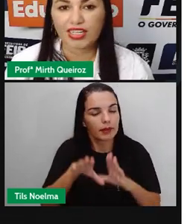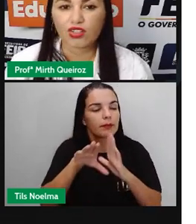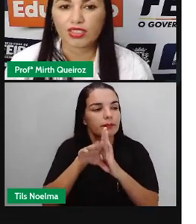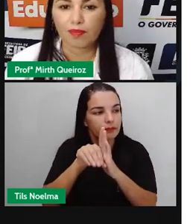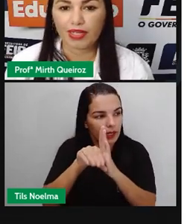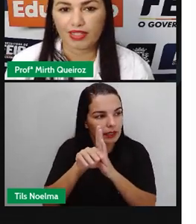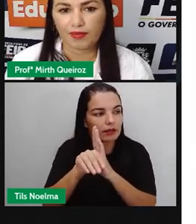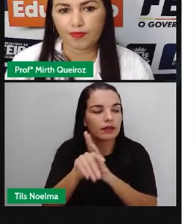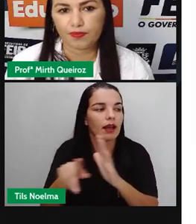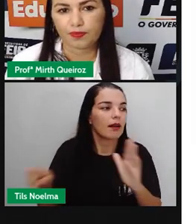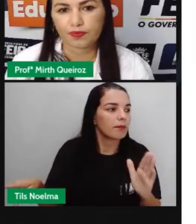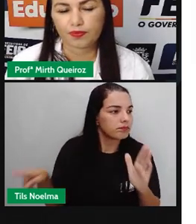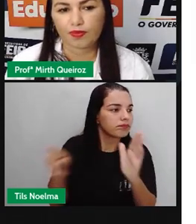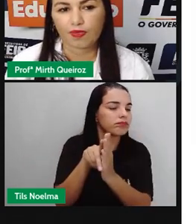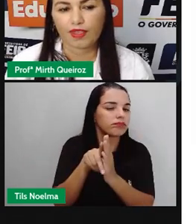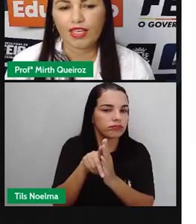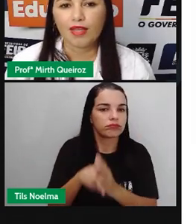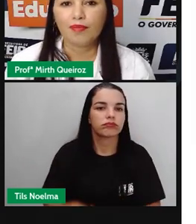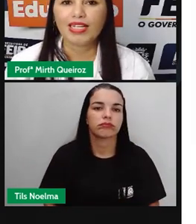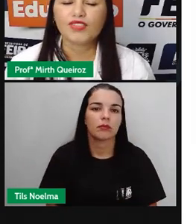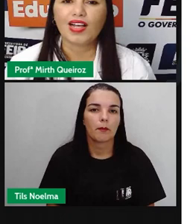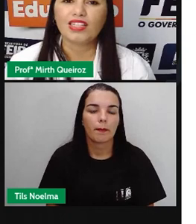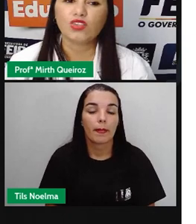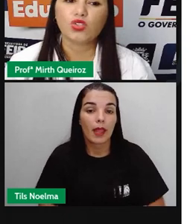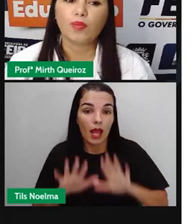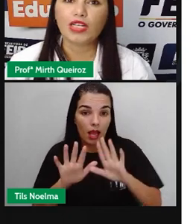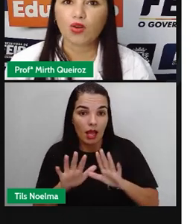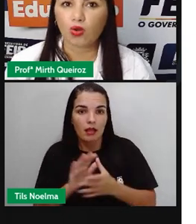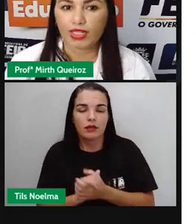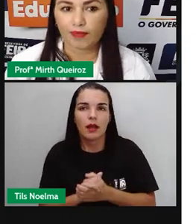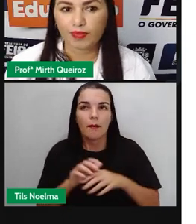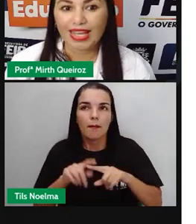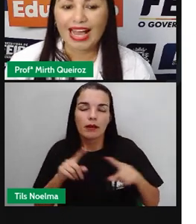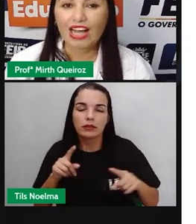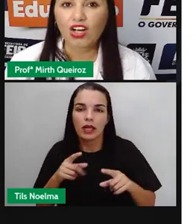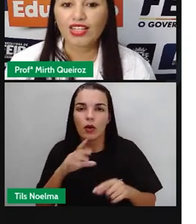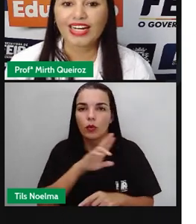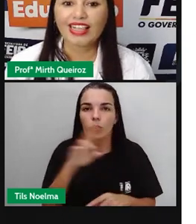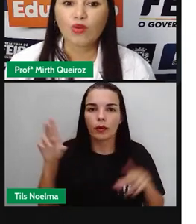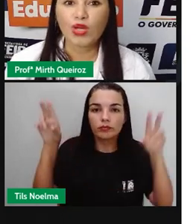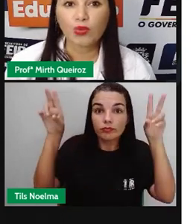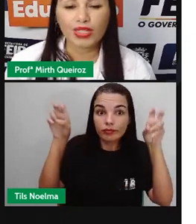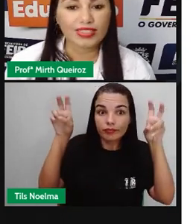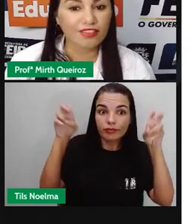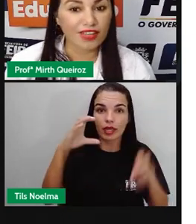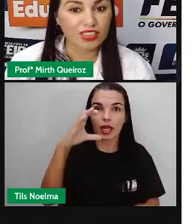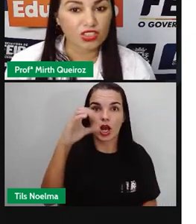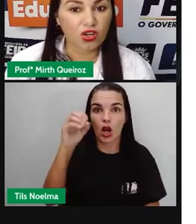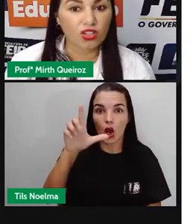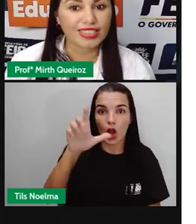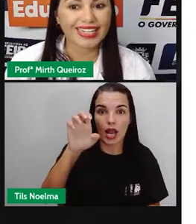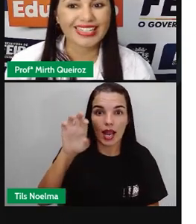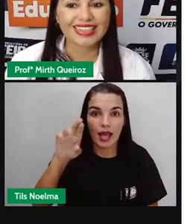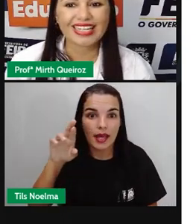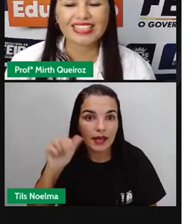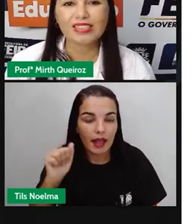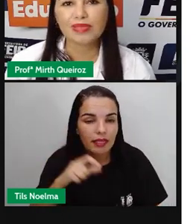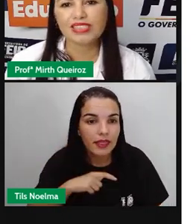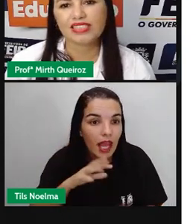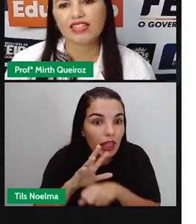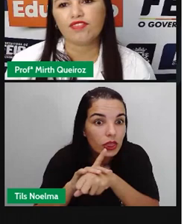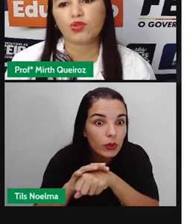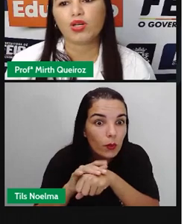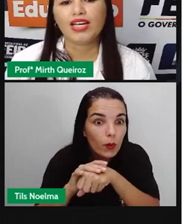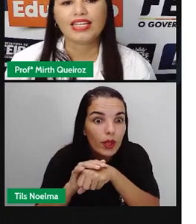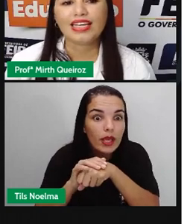que atinge aí a nossa pele é mais falando sobre Cólera a cólera é uma doença infecciosa e